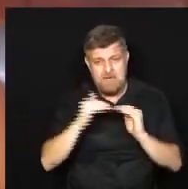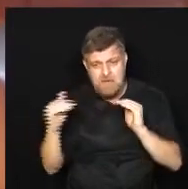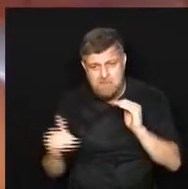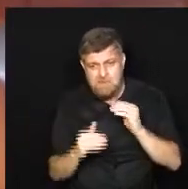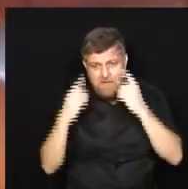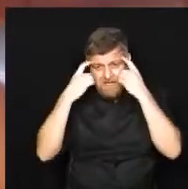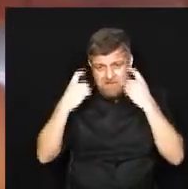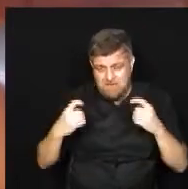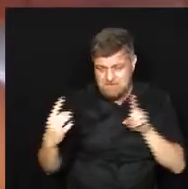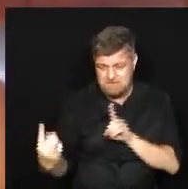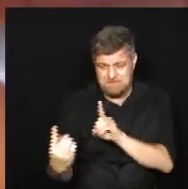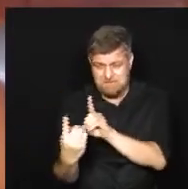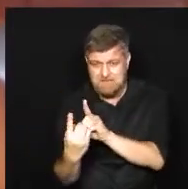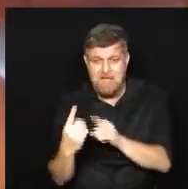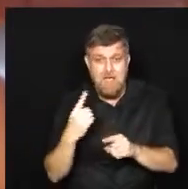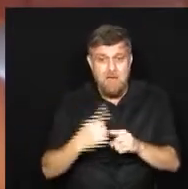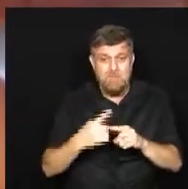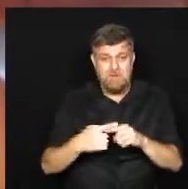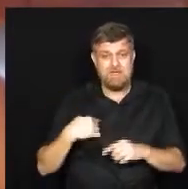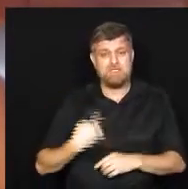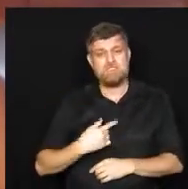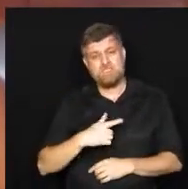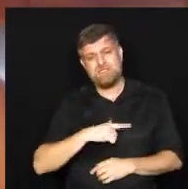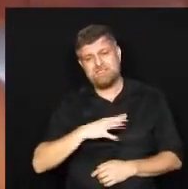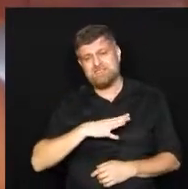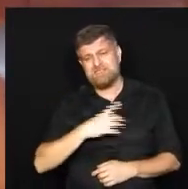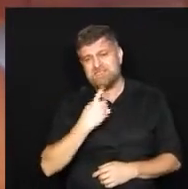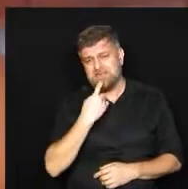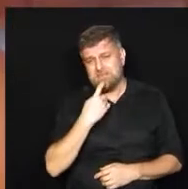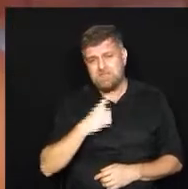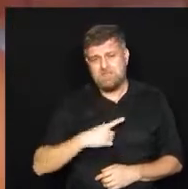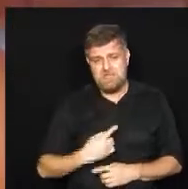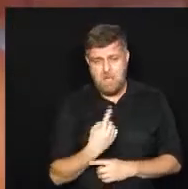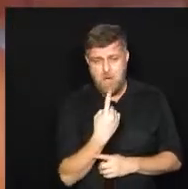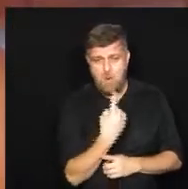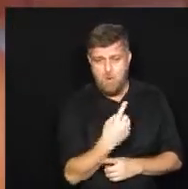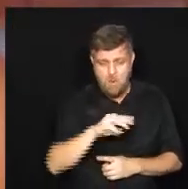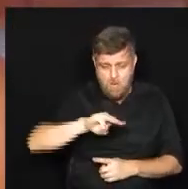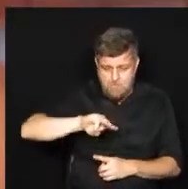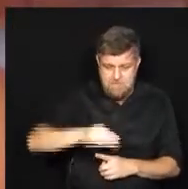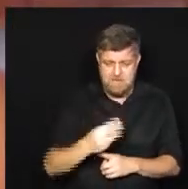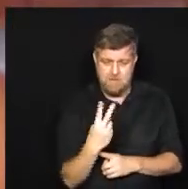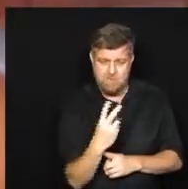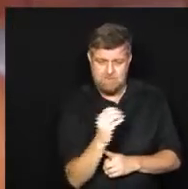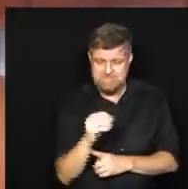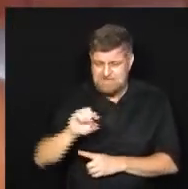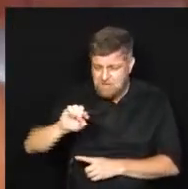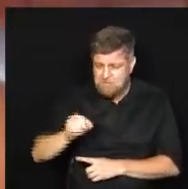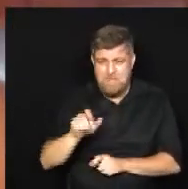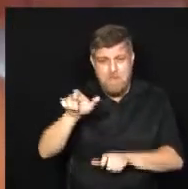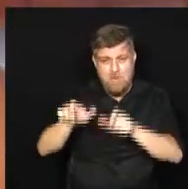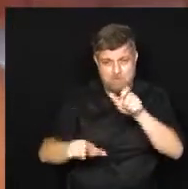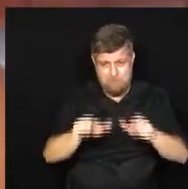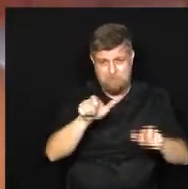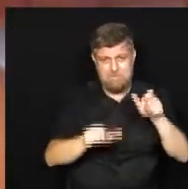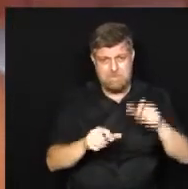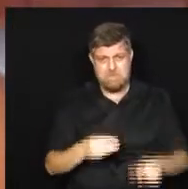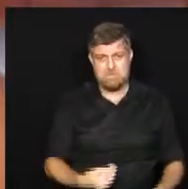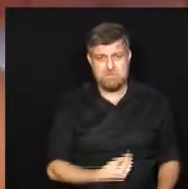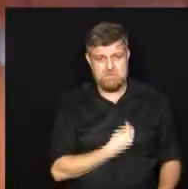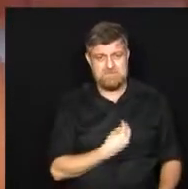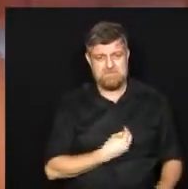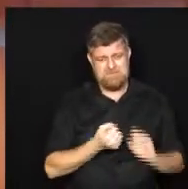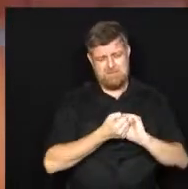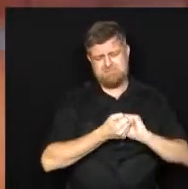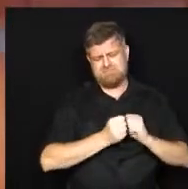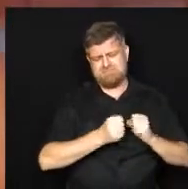de violência. Por quê? Porque nós temos aqui, Campinas, nós temos 1.200.000 habitantes. É uma cidade de grande